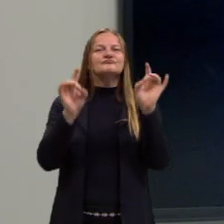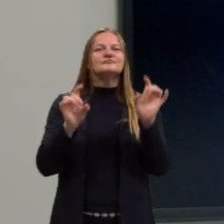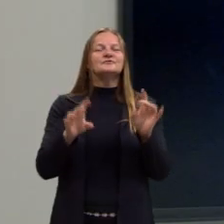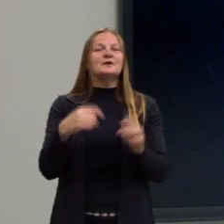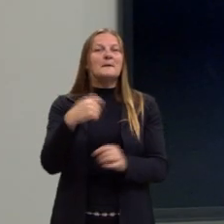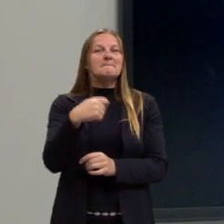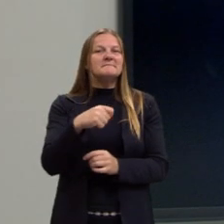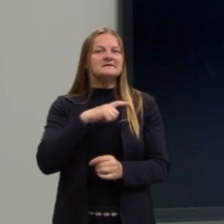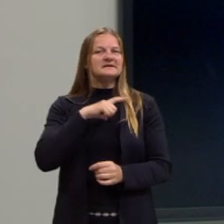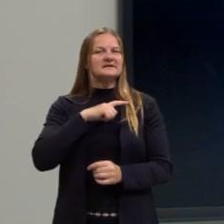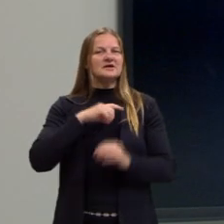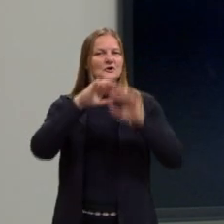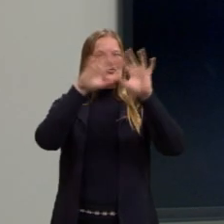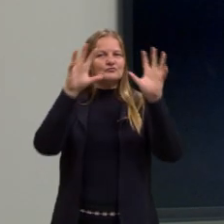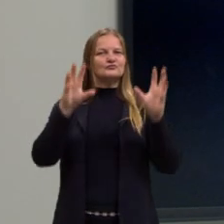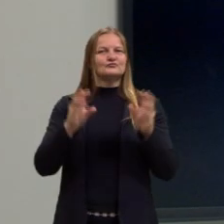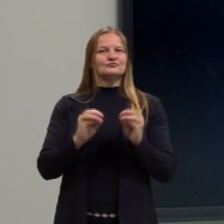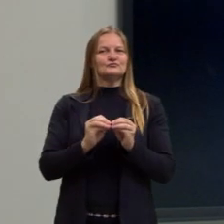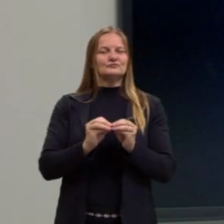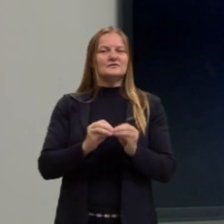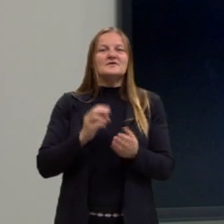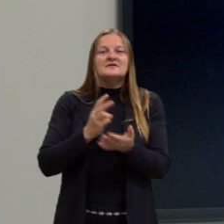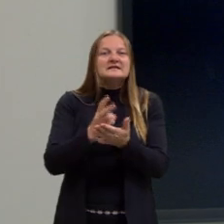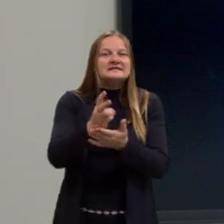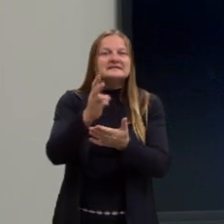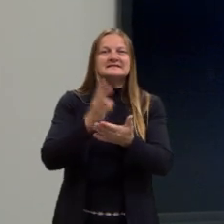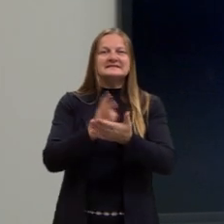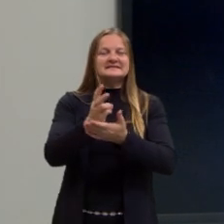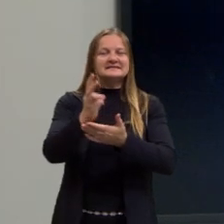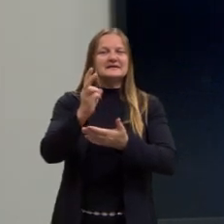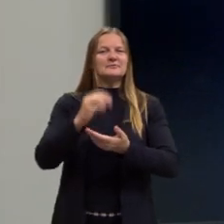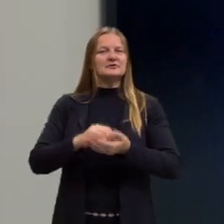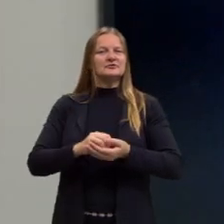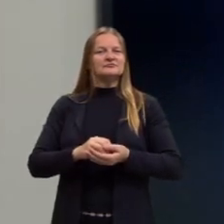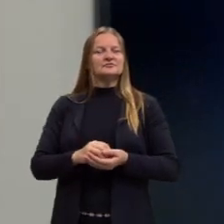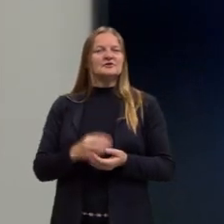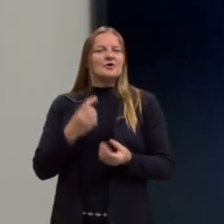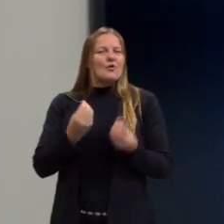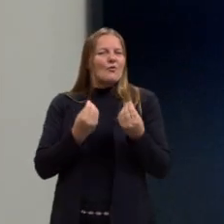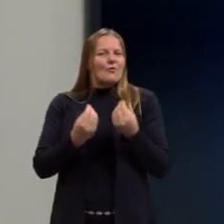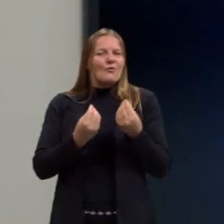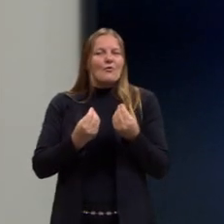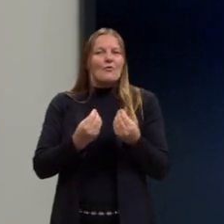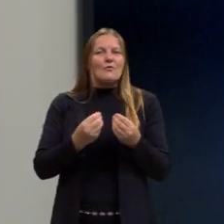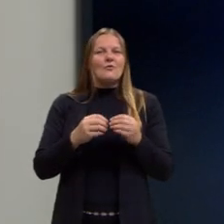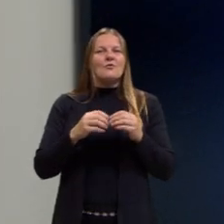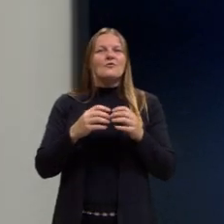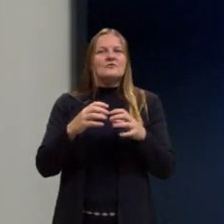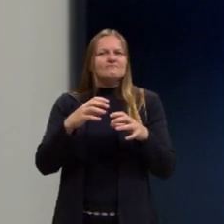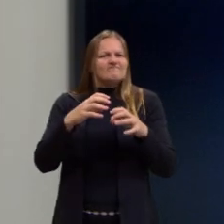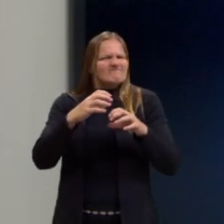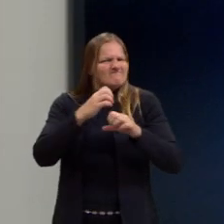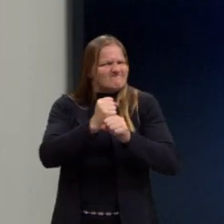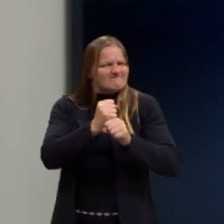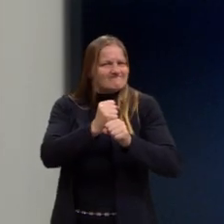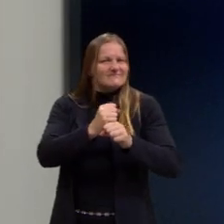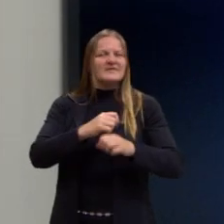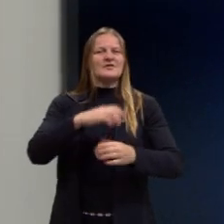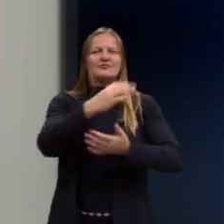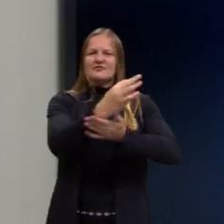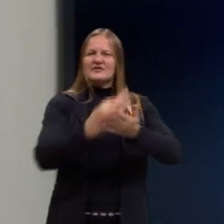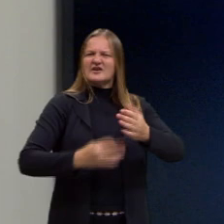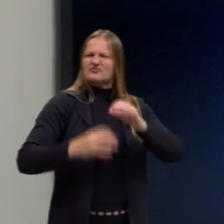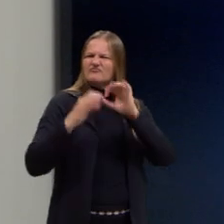precisa ter essa conclusão mas sempre andando no sentido de amarrar o texto né